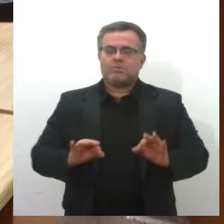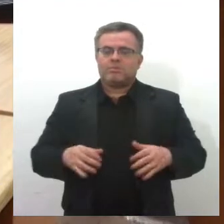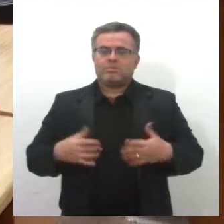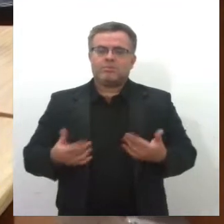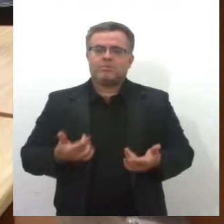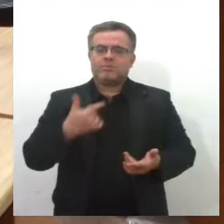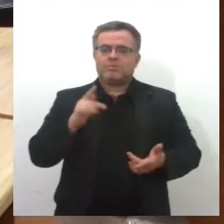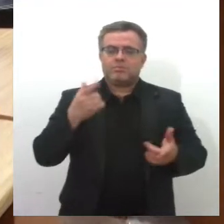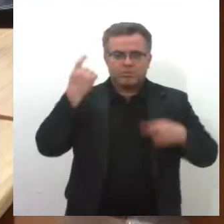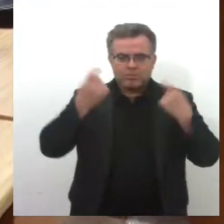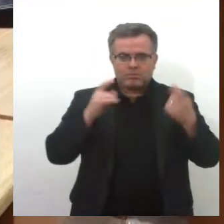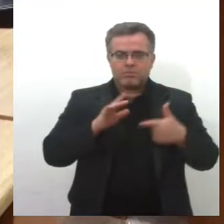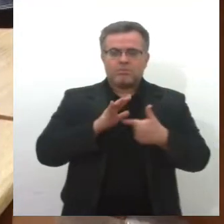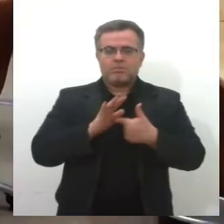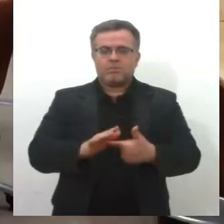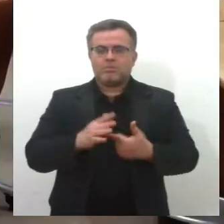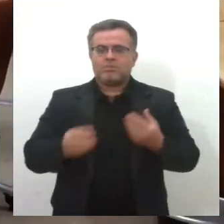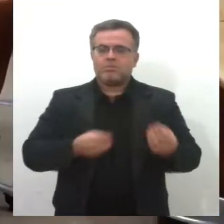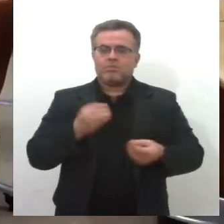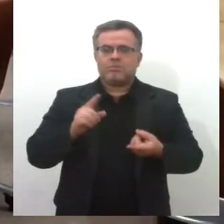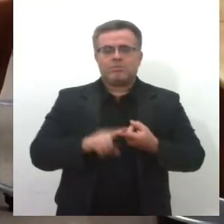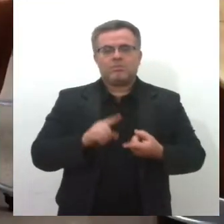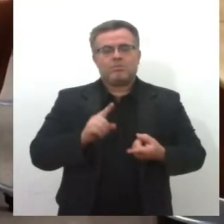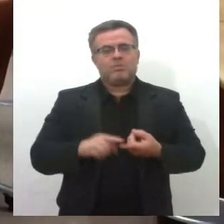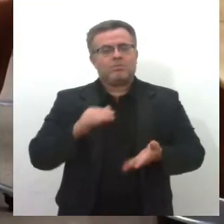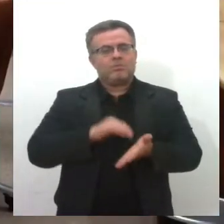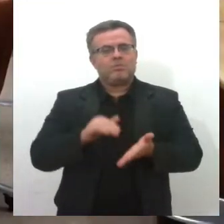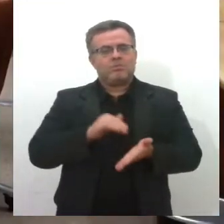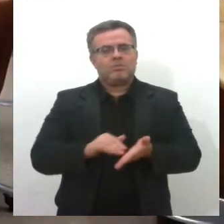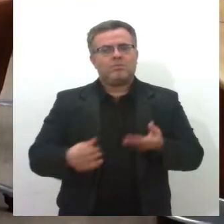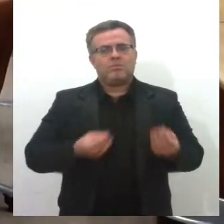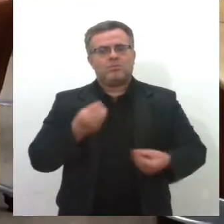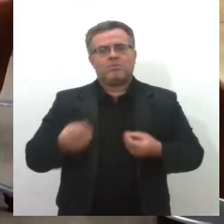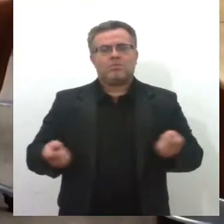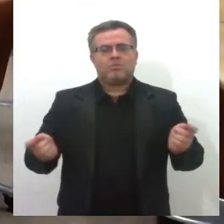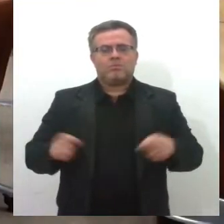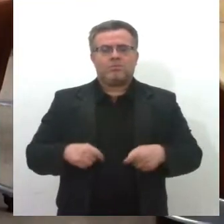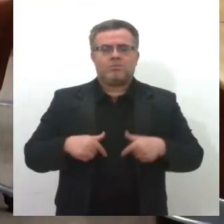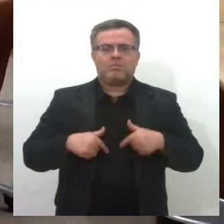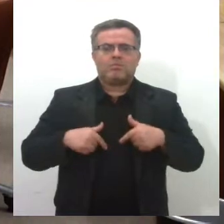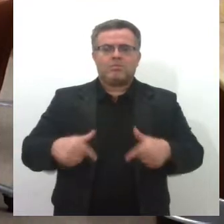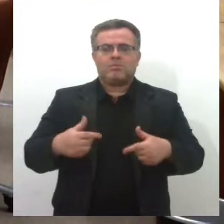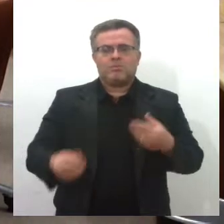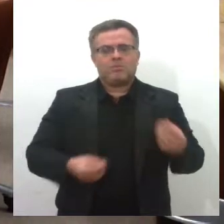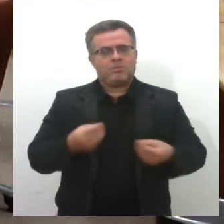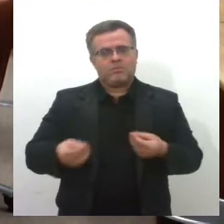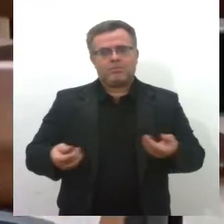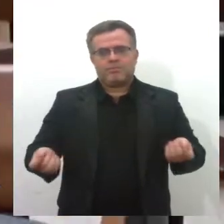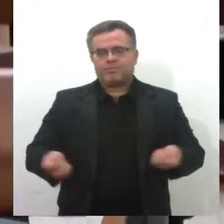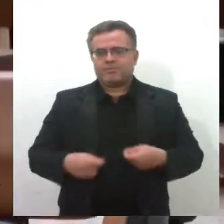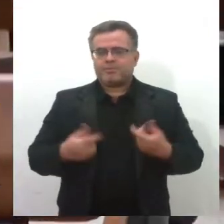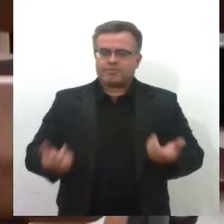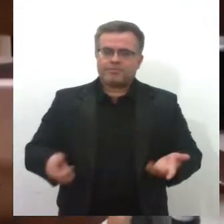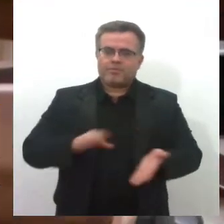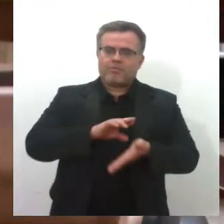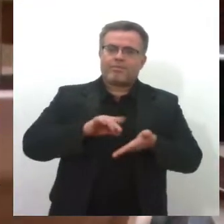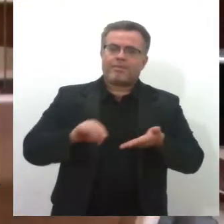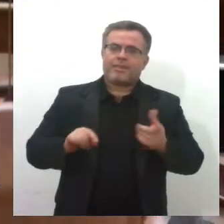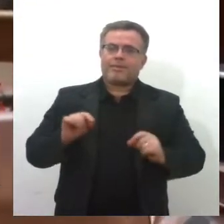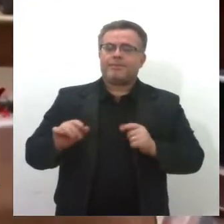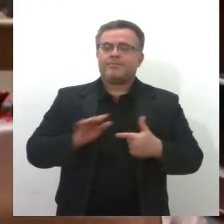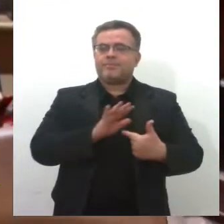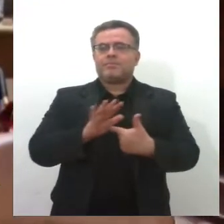preocupação apresentada pelos parlamentares e também pela secretária foi sobre as ações no pós-Covid, já que muitas pessoas têm